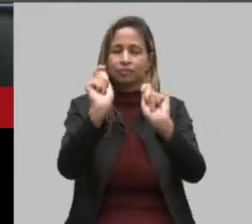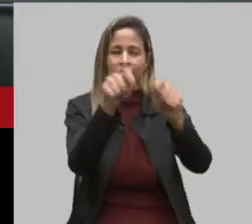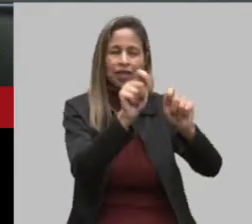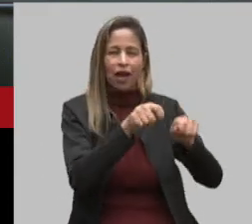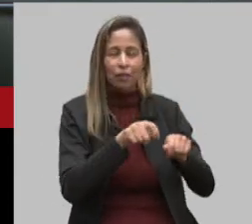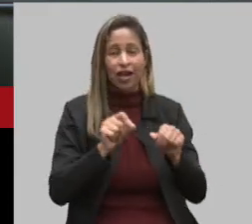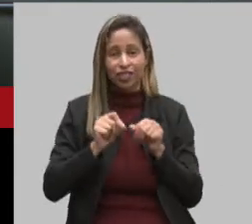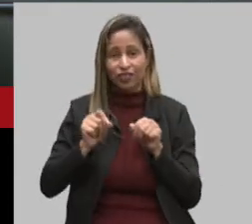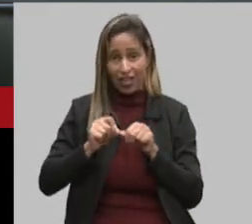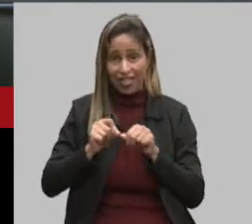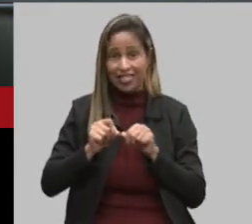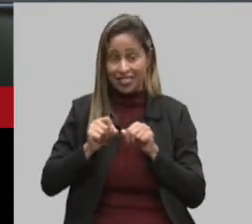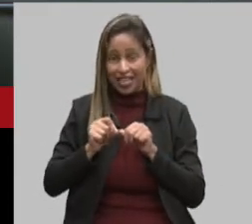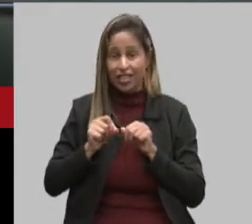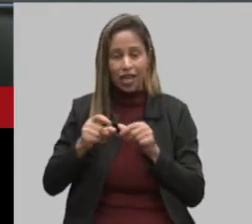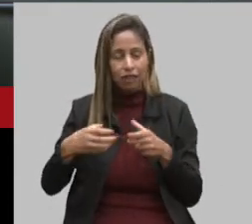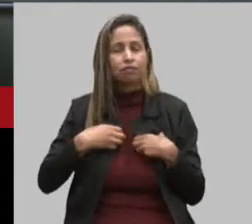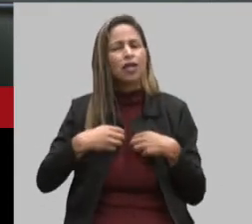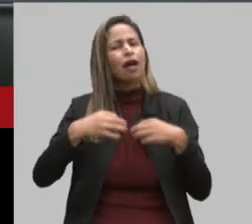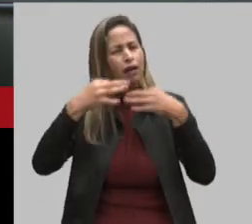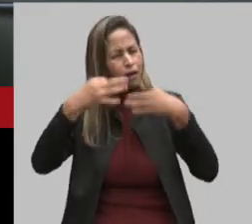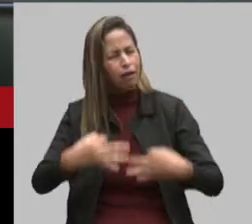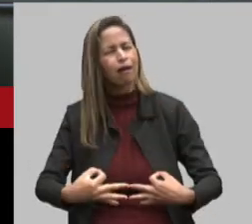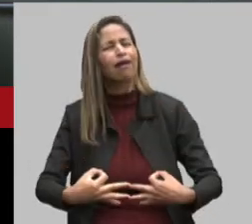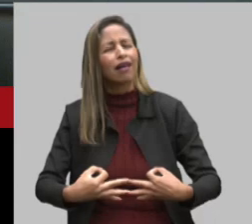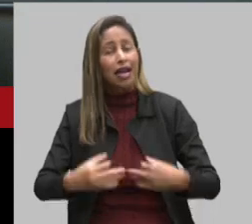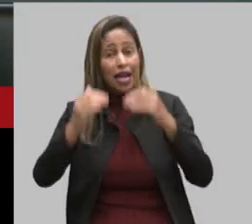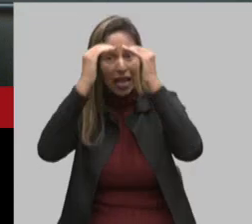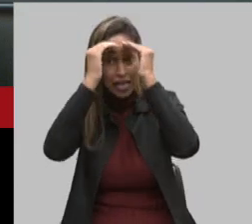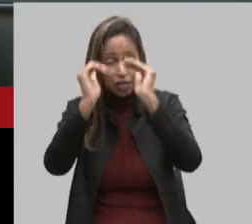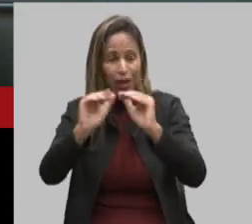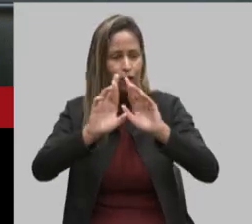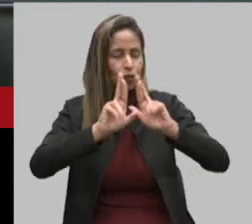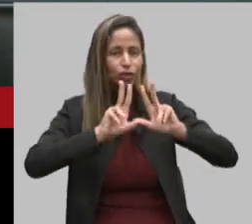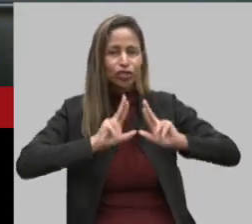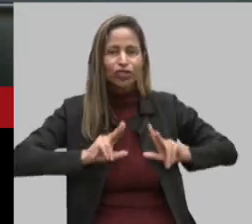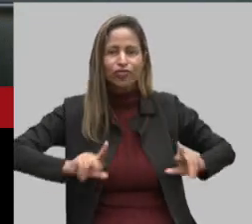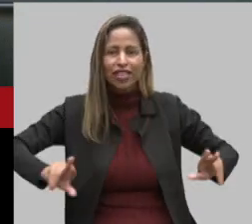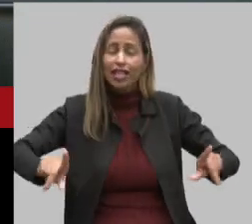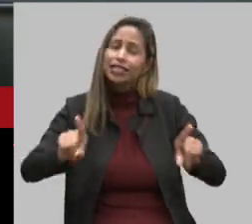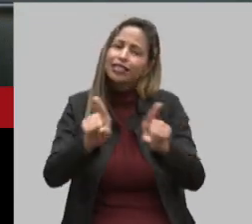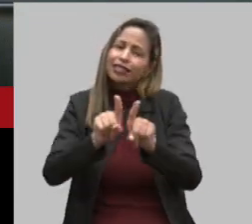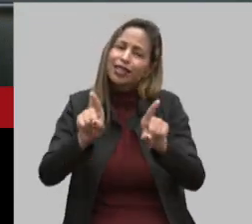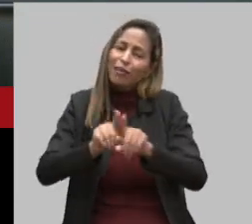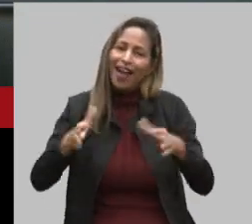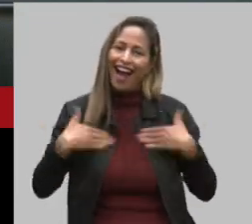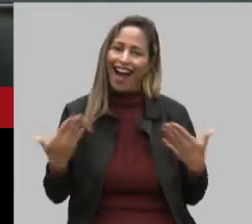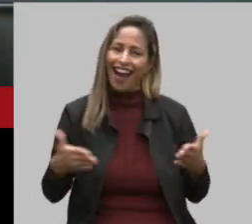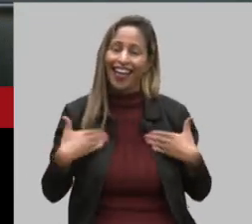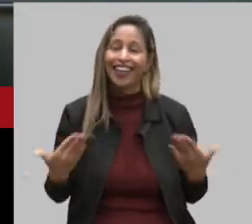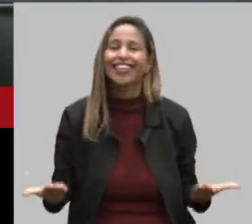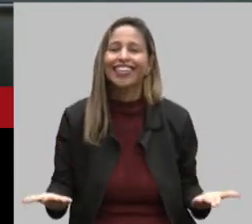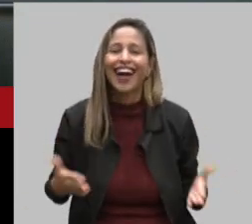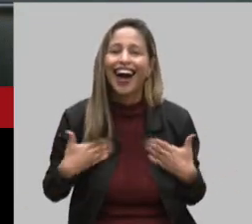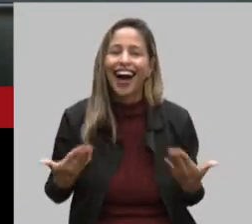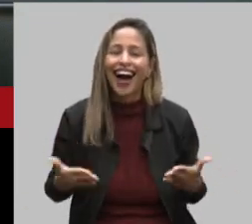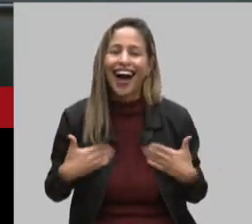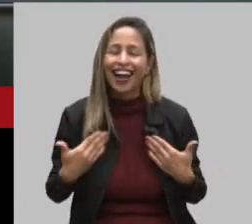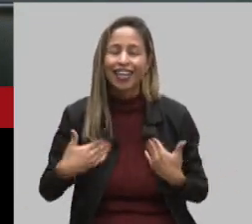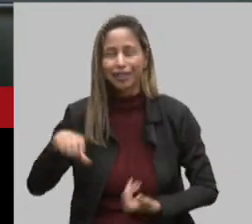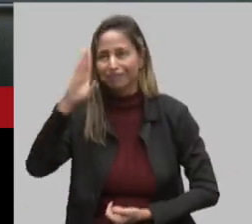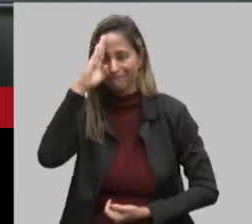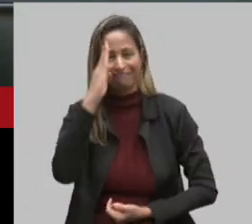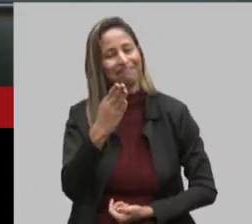fazer isso de forma civilizada com respeito às divergências e também com alegria que alegria é é